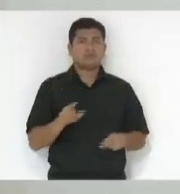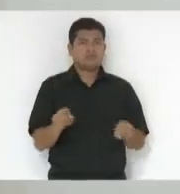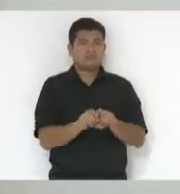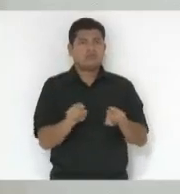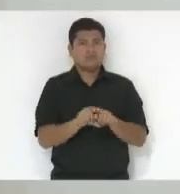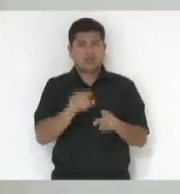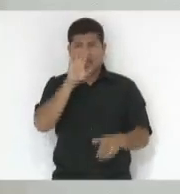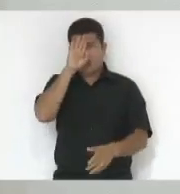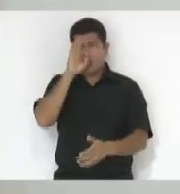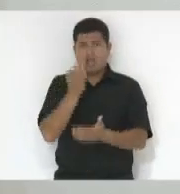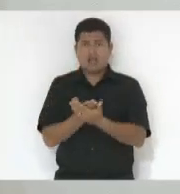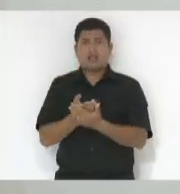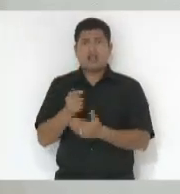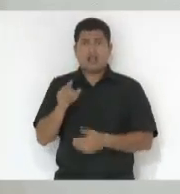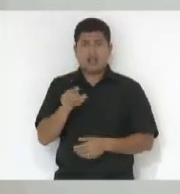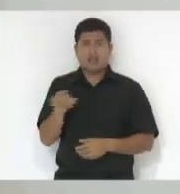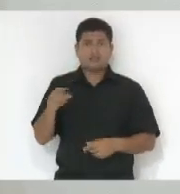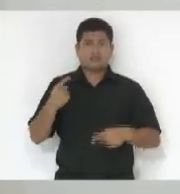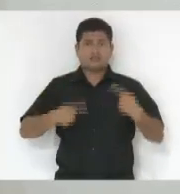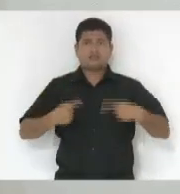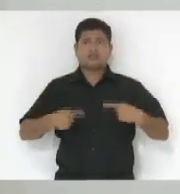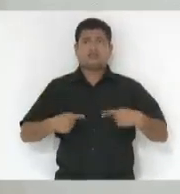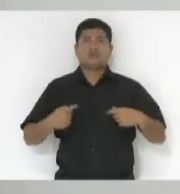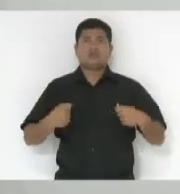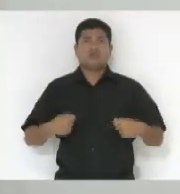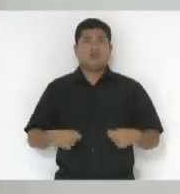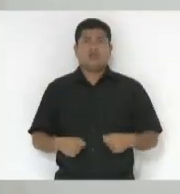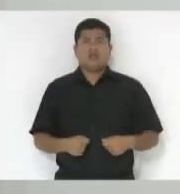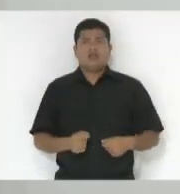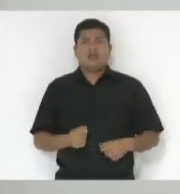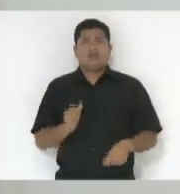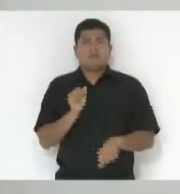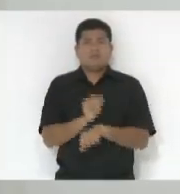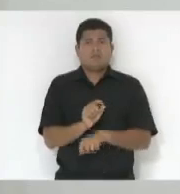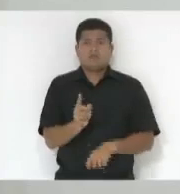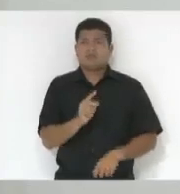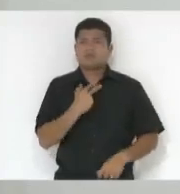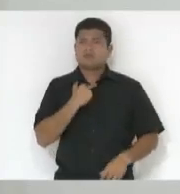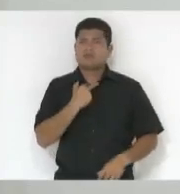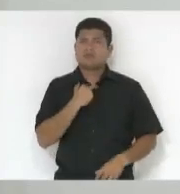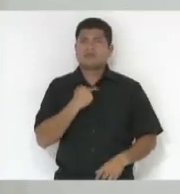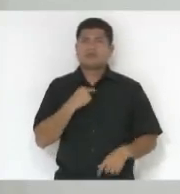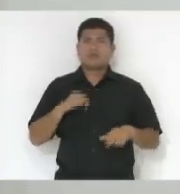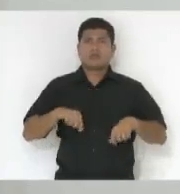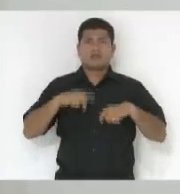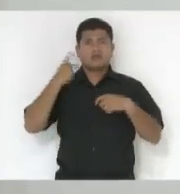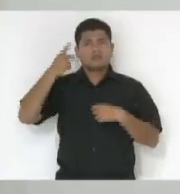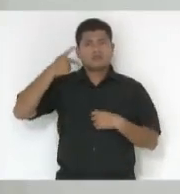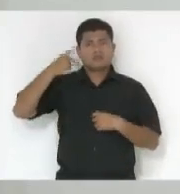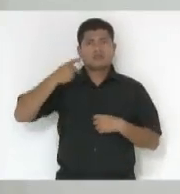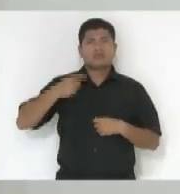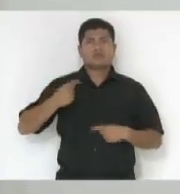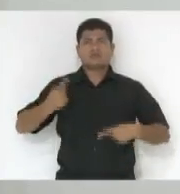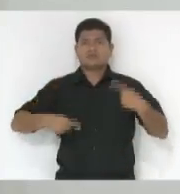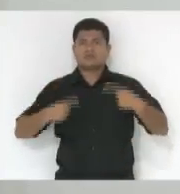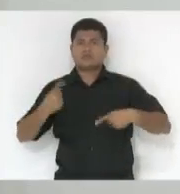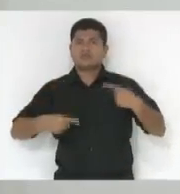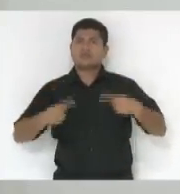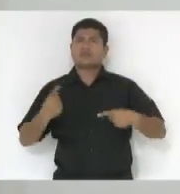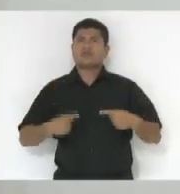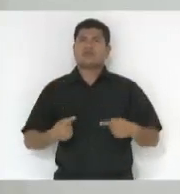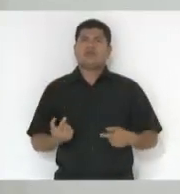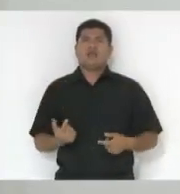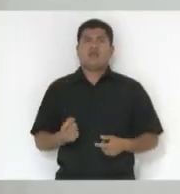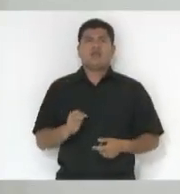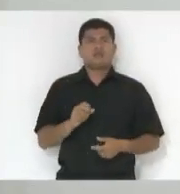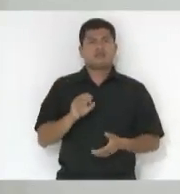acreditam que essa discussão não deve ser extraída desse parlamento, que é esse parlamento que deve discutir sobre o que é subtraído